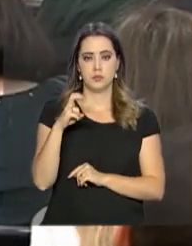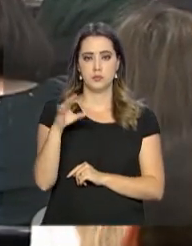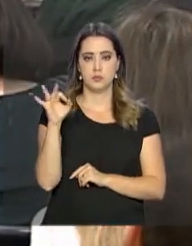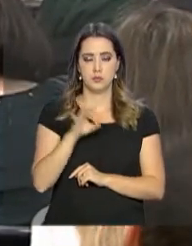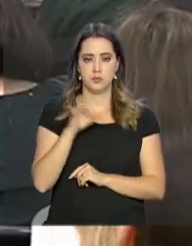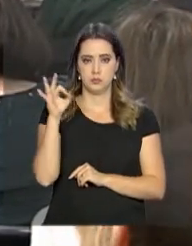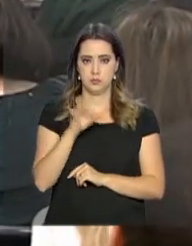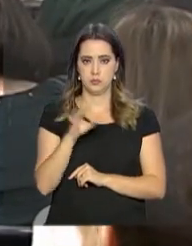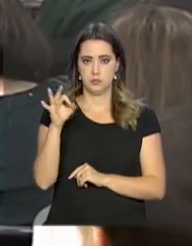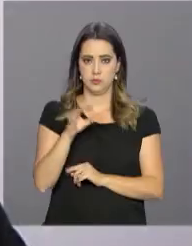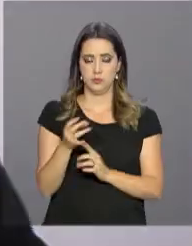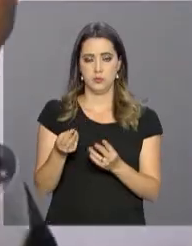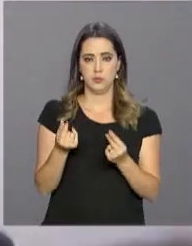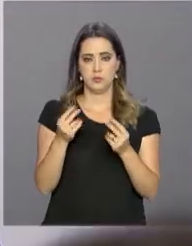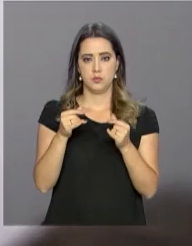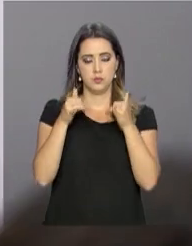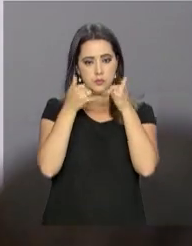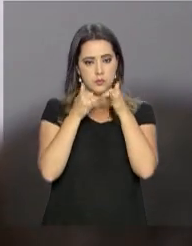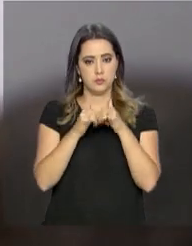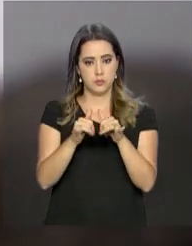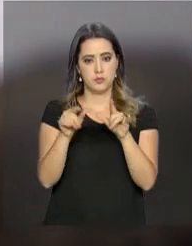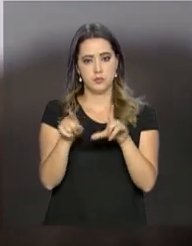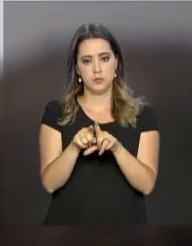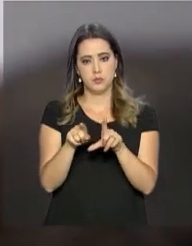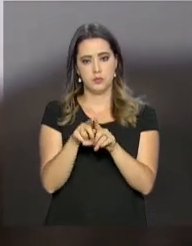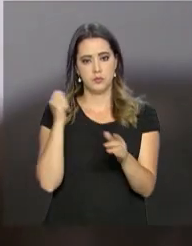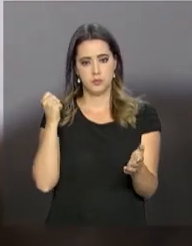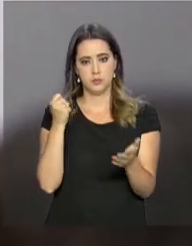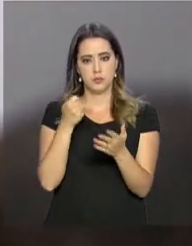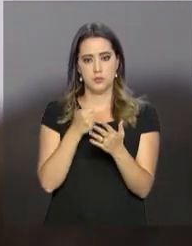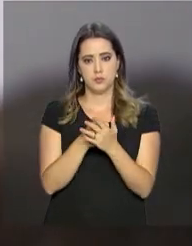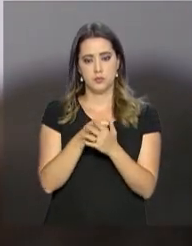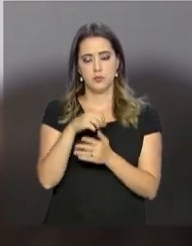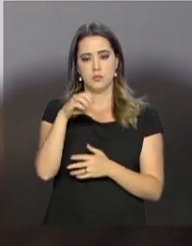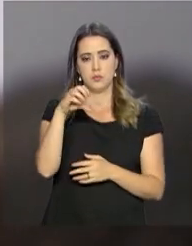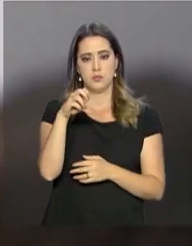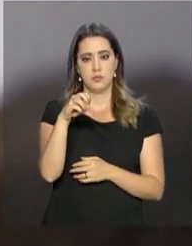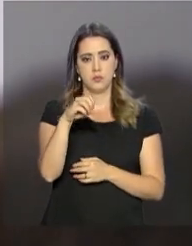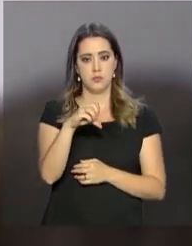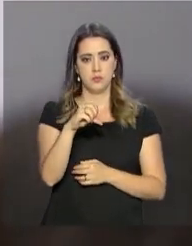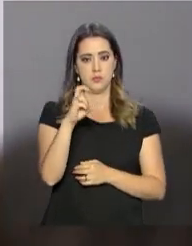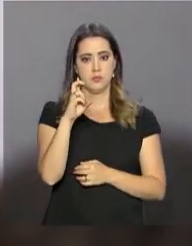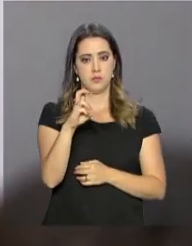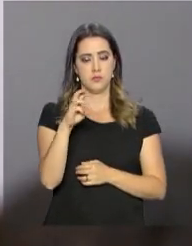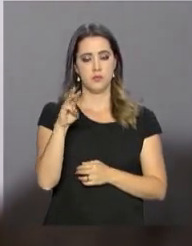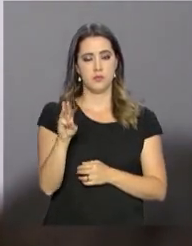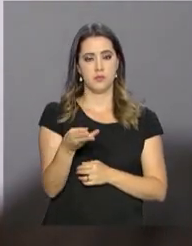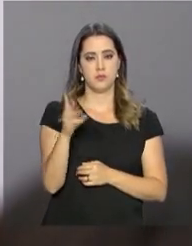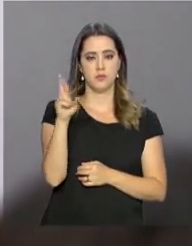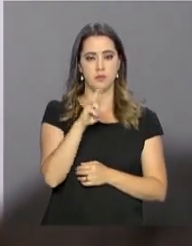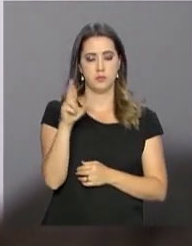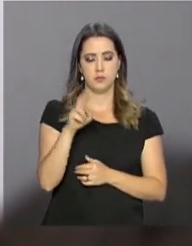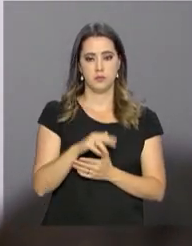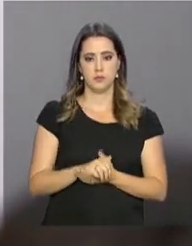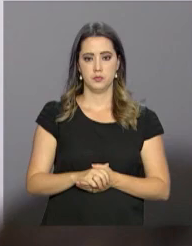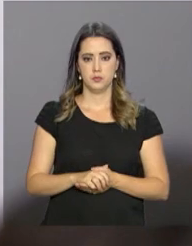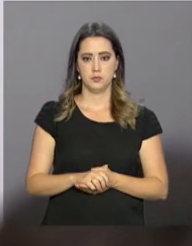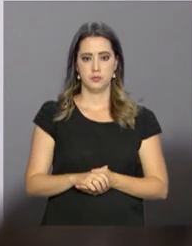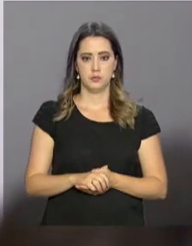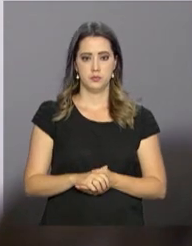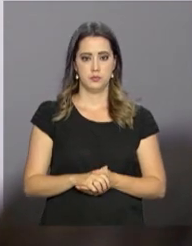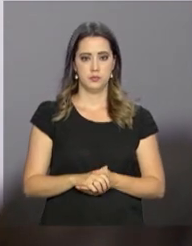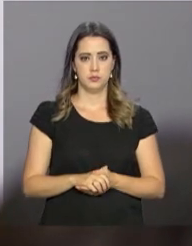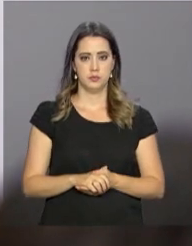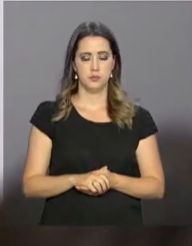no valor da conta de luz. Além disso, vai pagar cerca de 95 milhões de reais aos cofres públicos. O modelo,